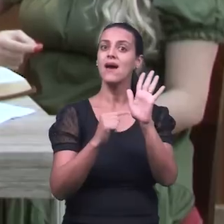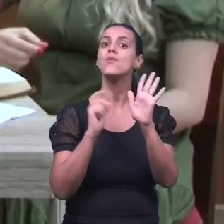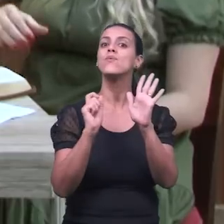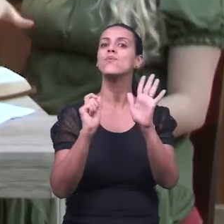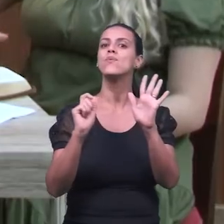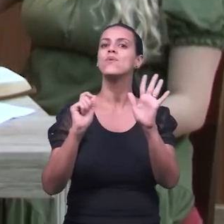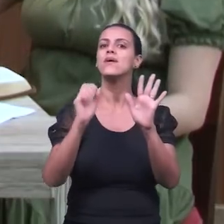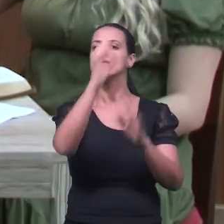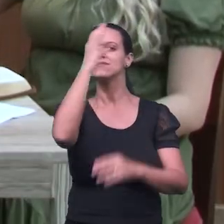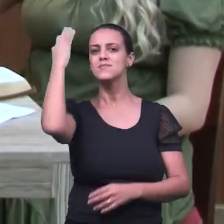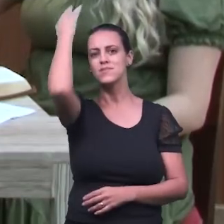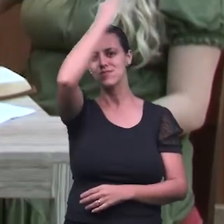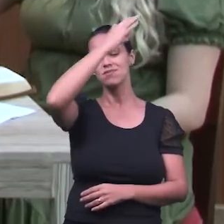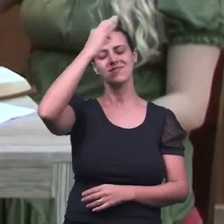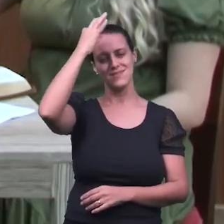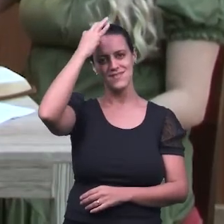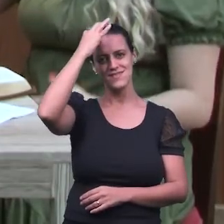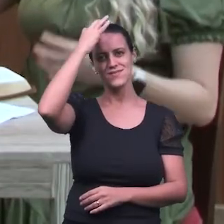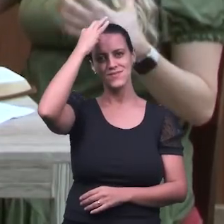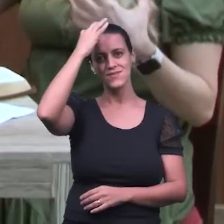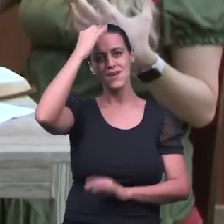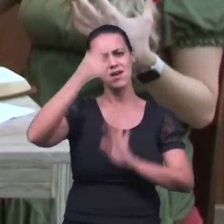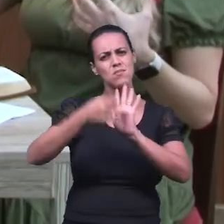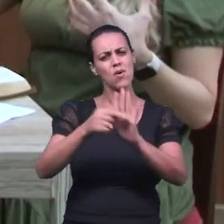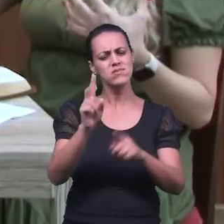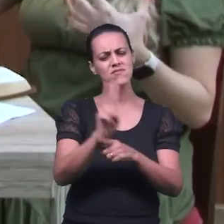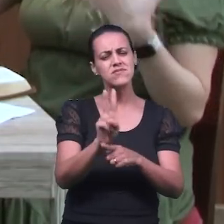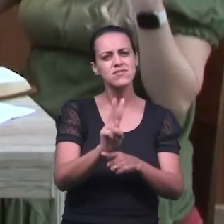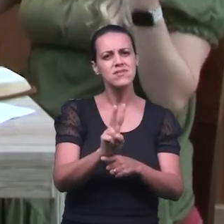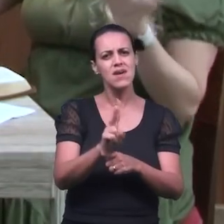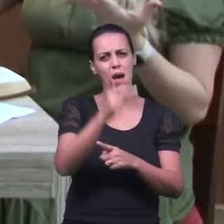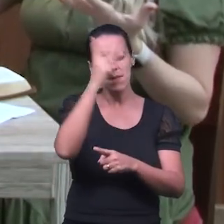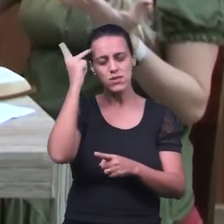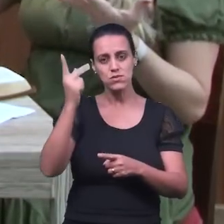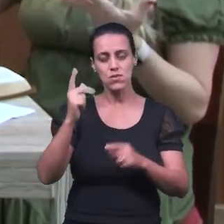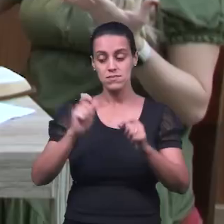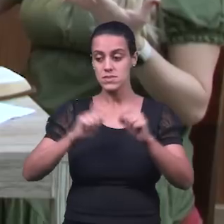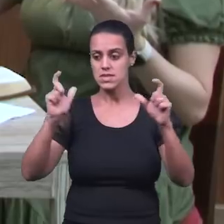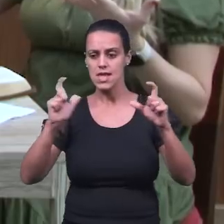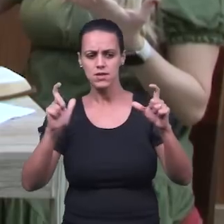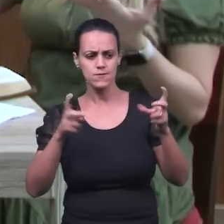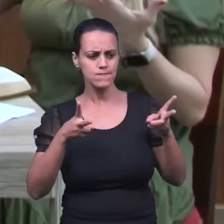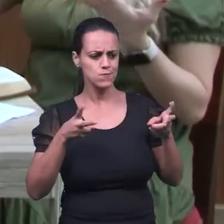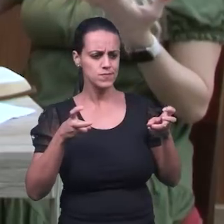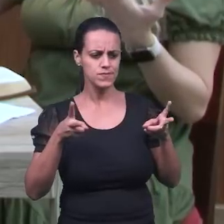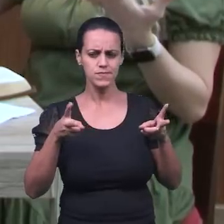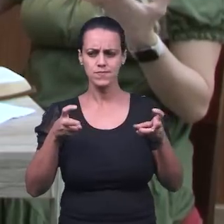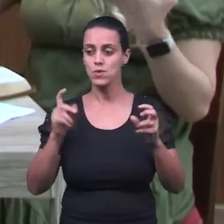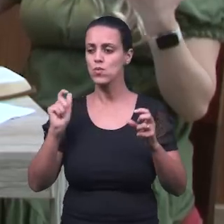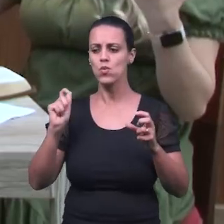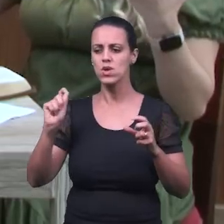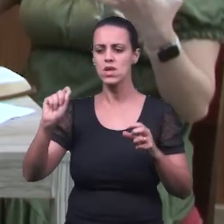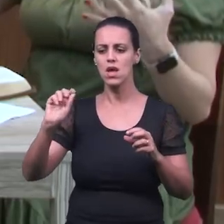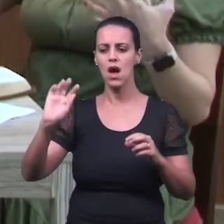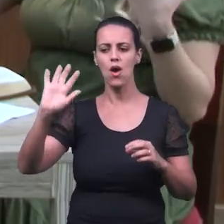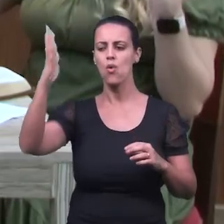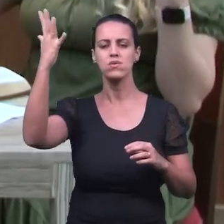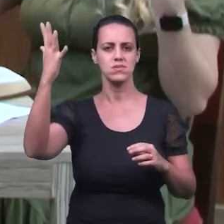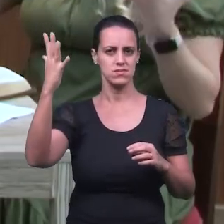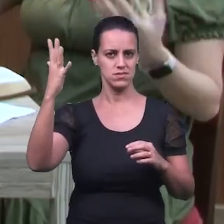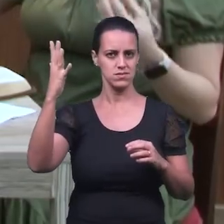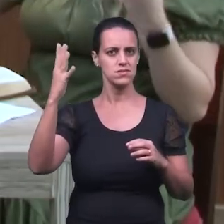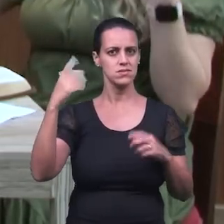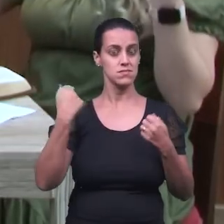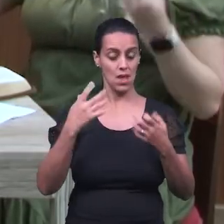Santo. E quando a gente fala de vigilância, é o servo que ele está atento ao que está para acontecer. E quando a gente